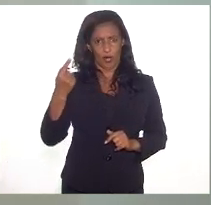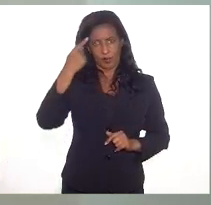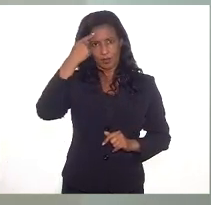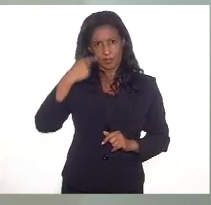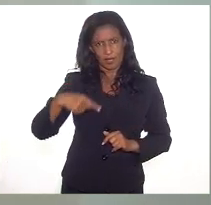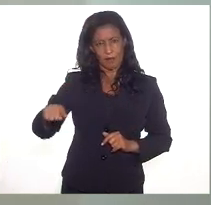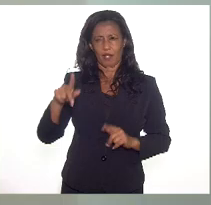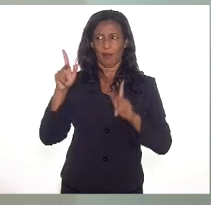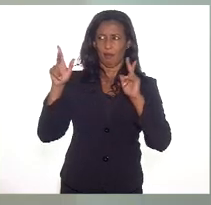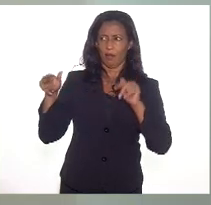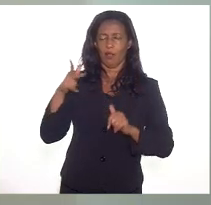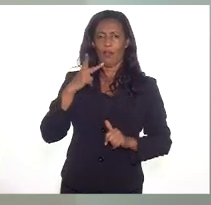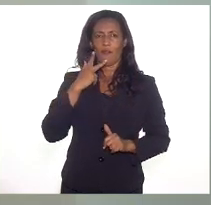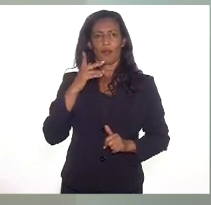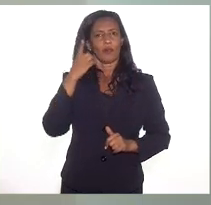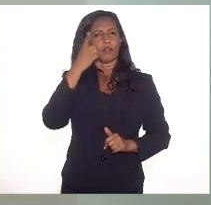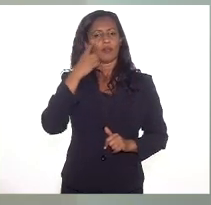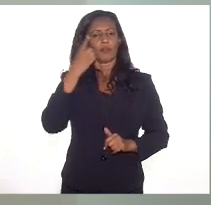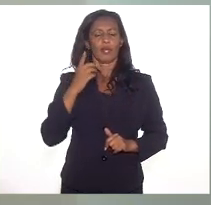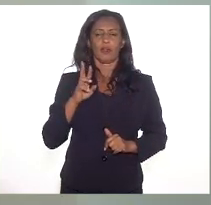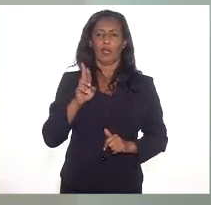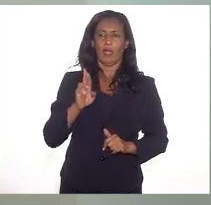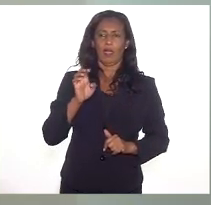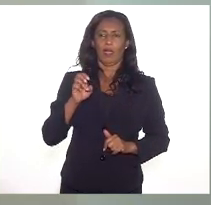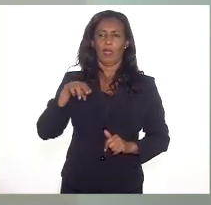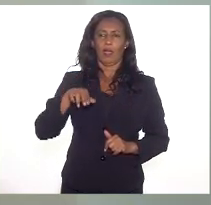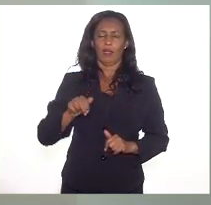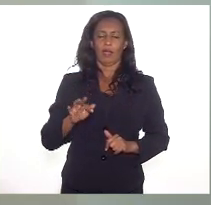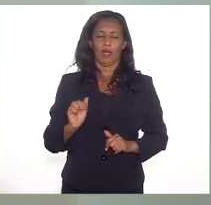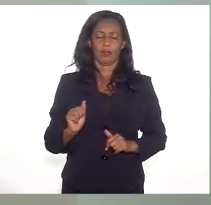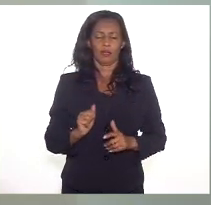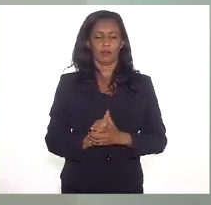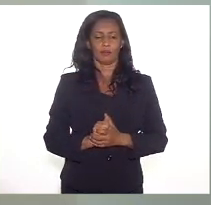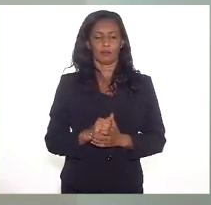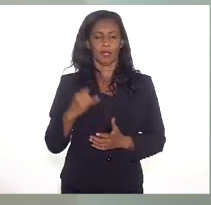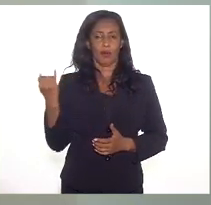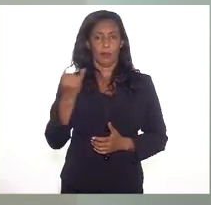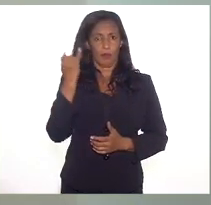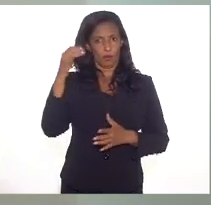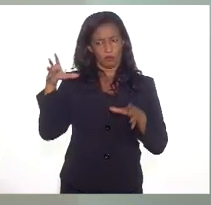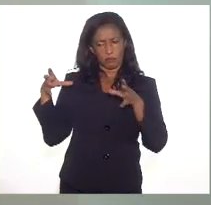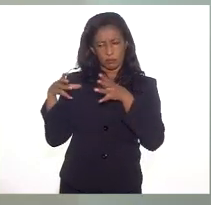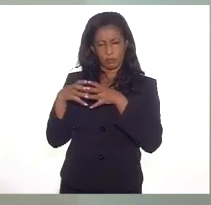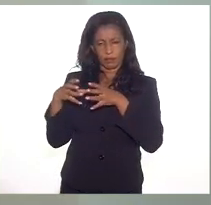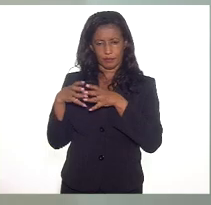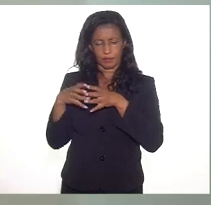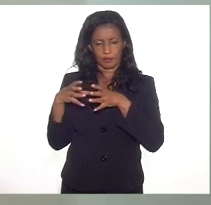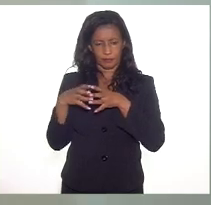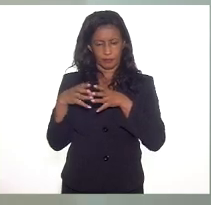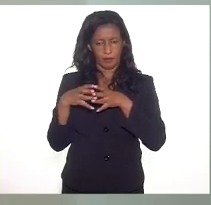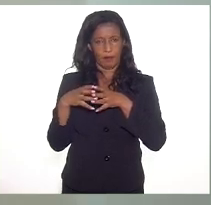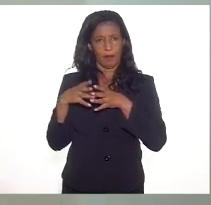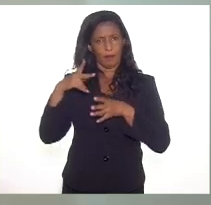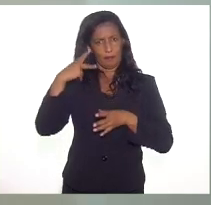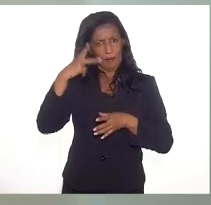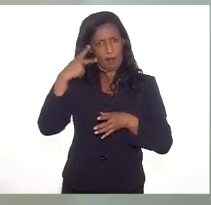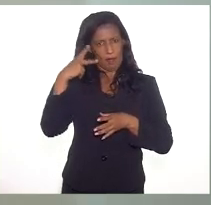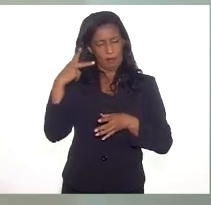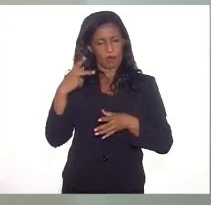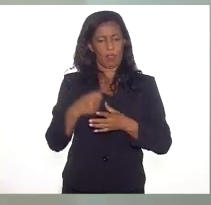disse a deputada Renata Souza, instalamos uma importante comissão, uma comissão parlamentar de